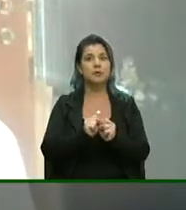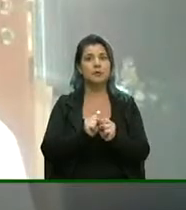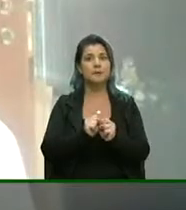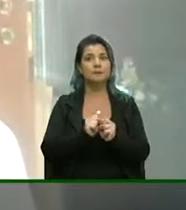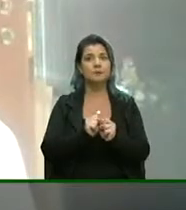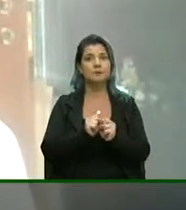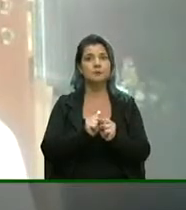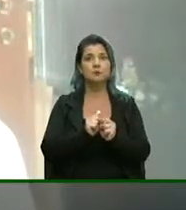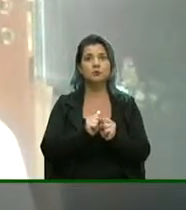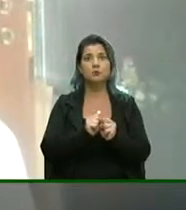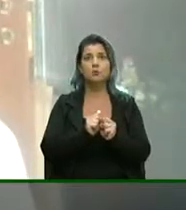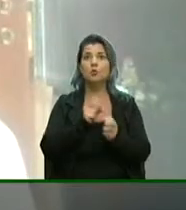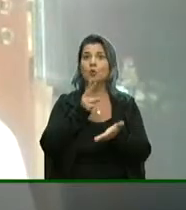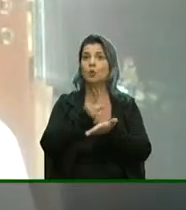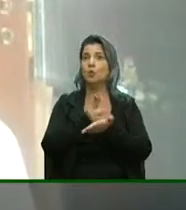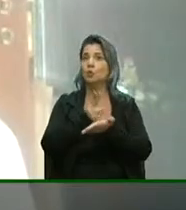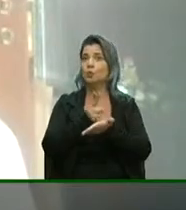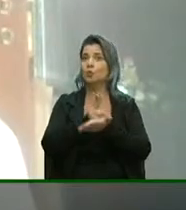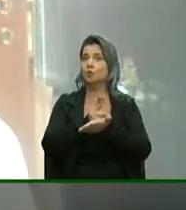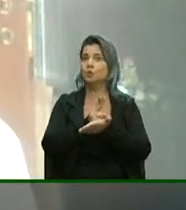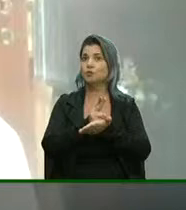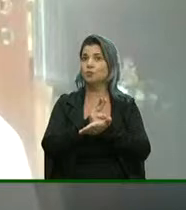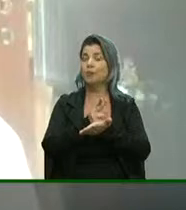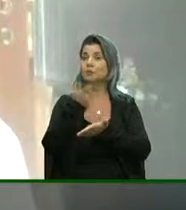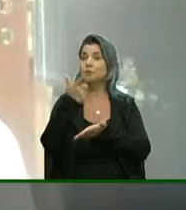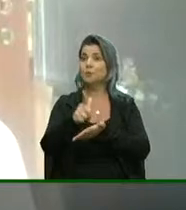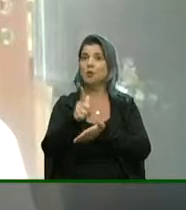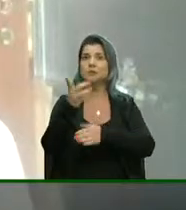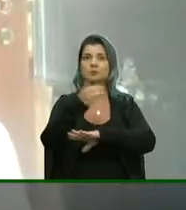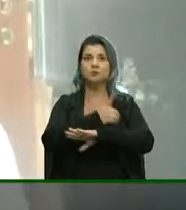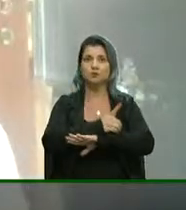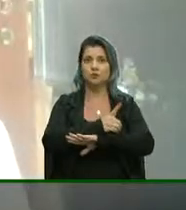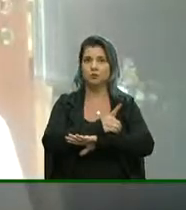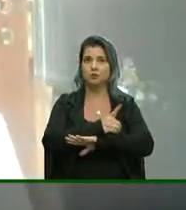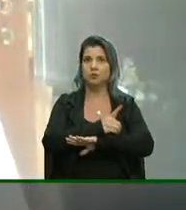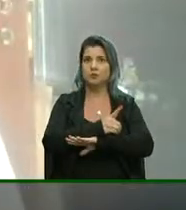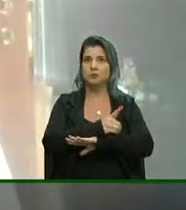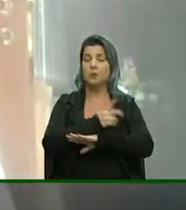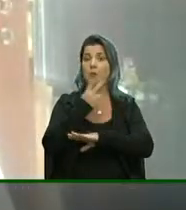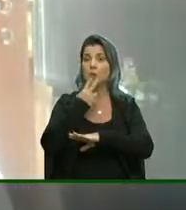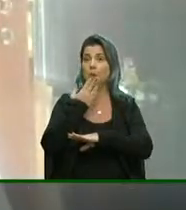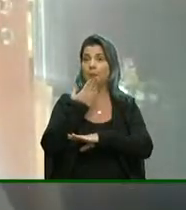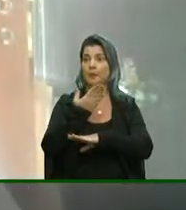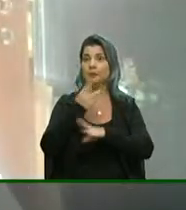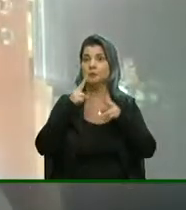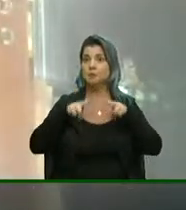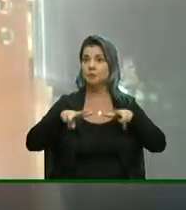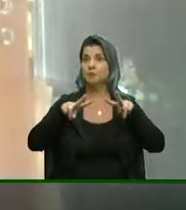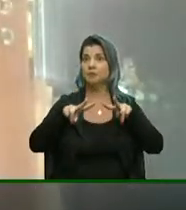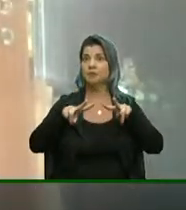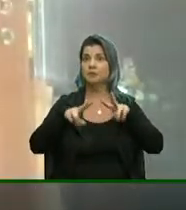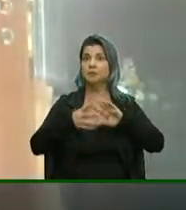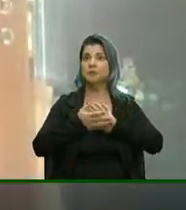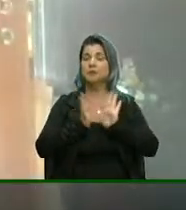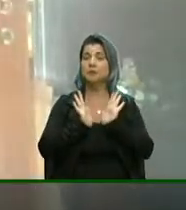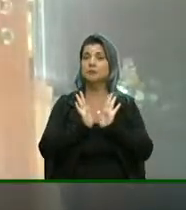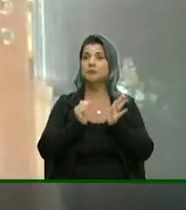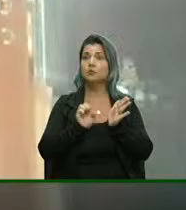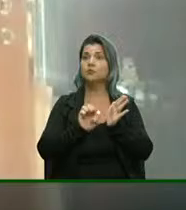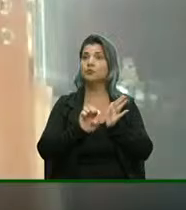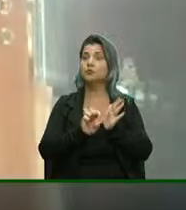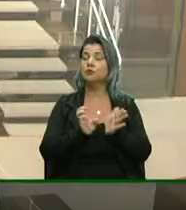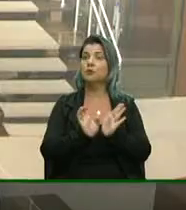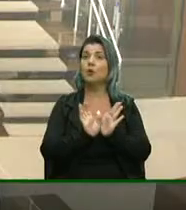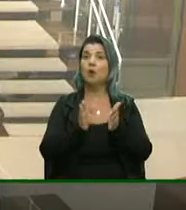intensificar o debate sobre essa matéria ao longo dos próximos dias. Portanto, eu peço verificação de quórum, senhor presidente. Sim, senhor. Pedido